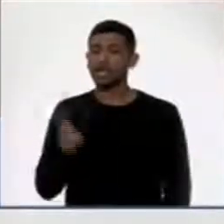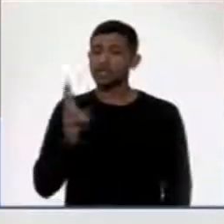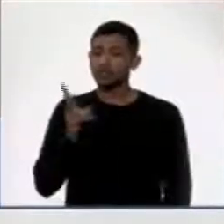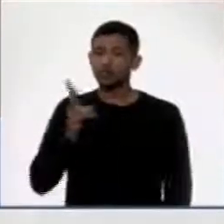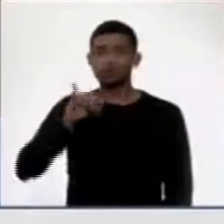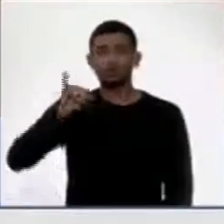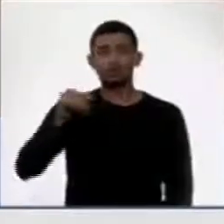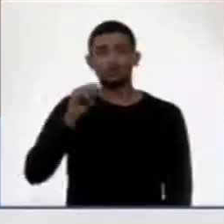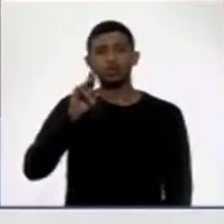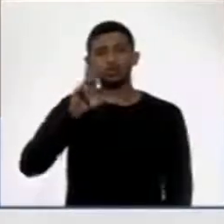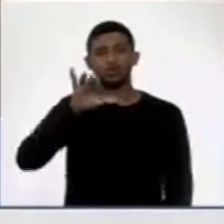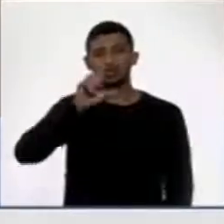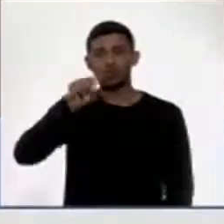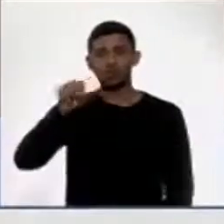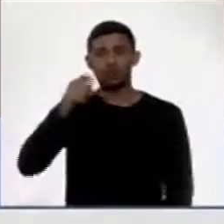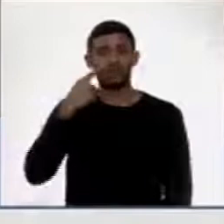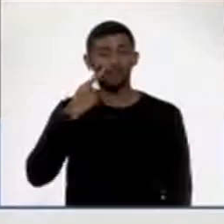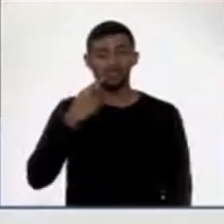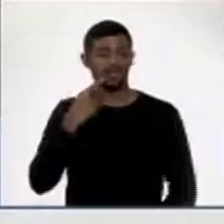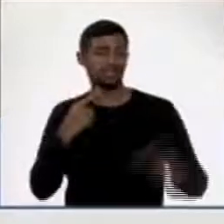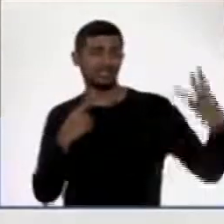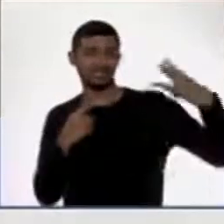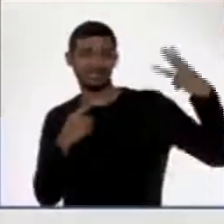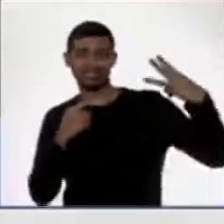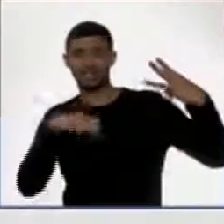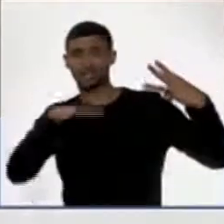entre os 3 mais altos do mundo.